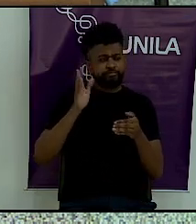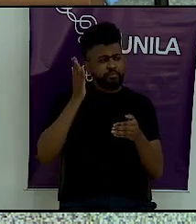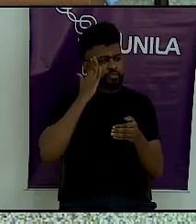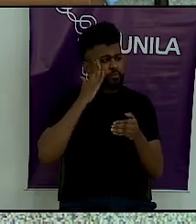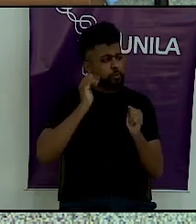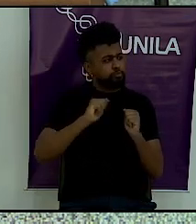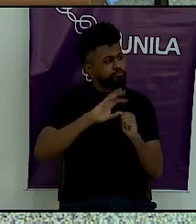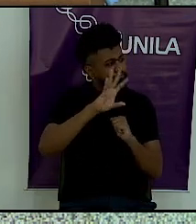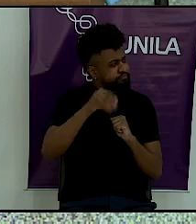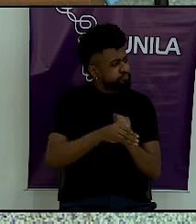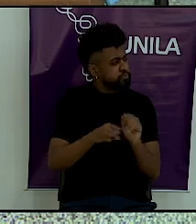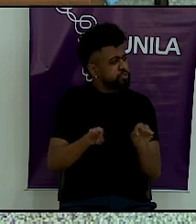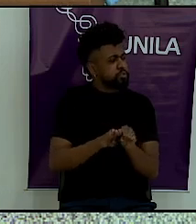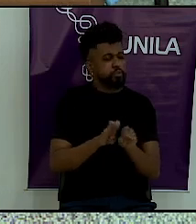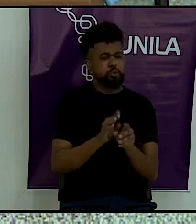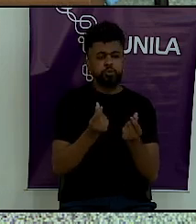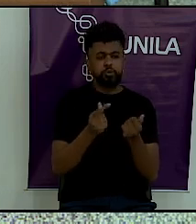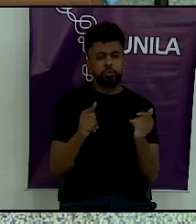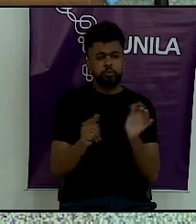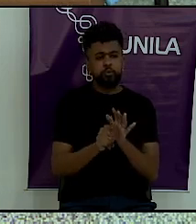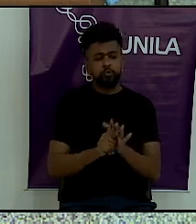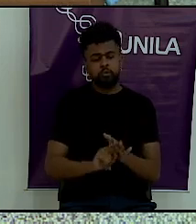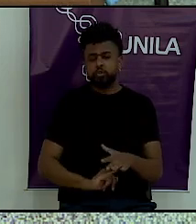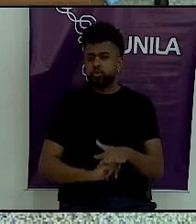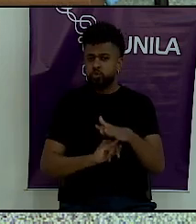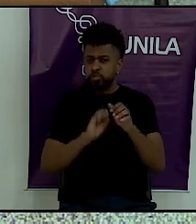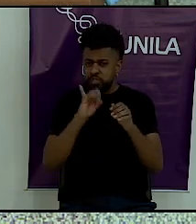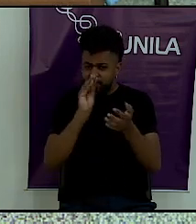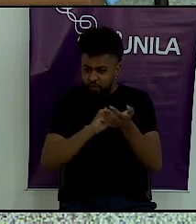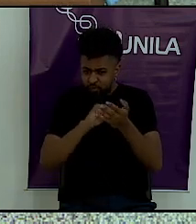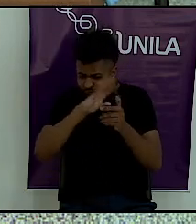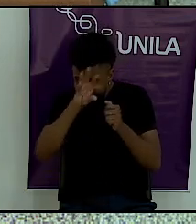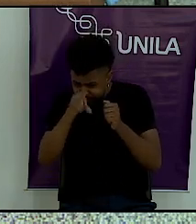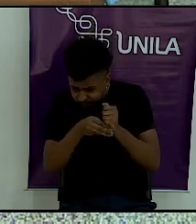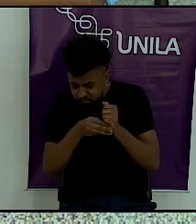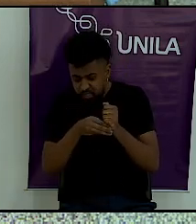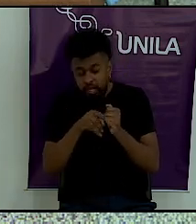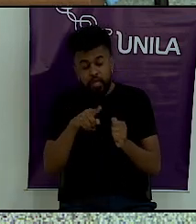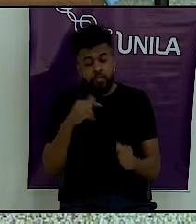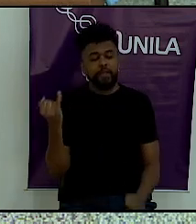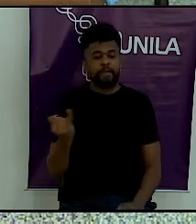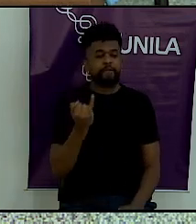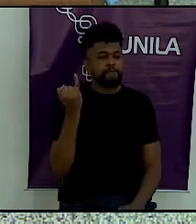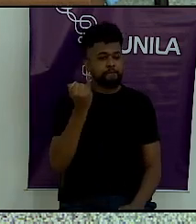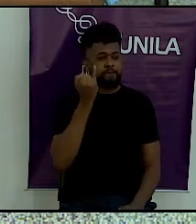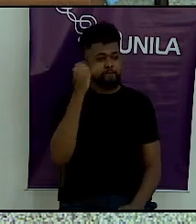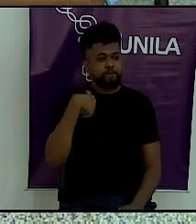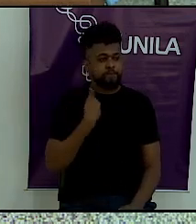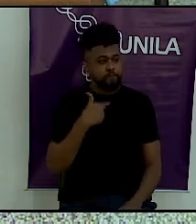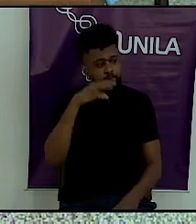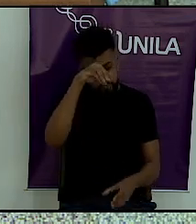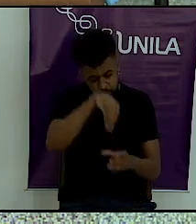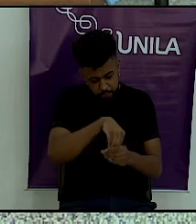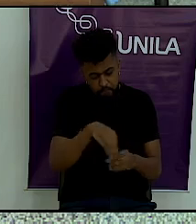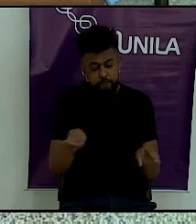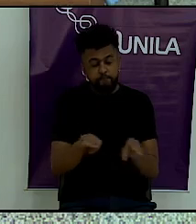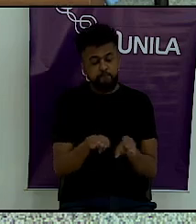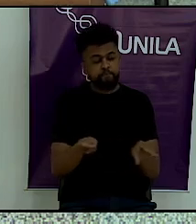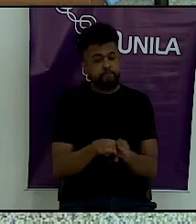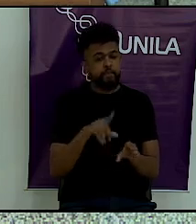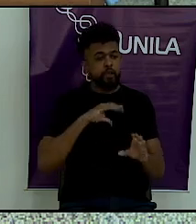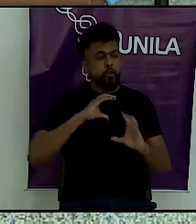compor um pouco também com o orçamento do próprio instituto, se faltar, não é? Então, é importante que a gente internamente também tenha